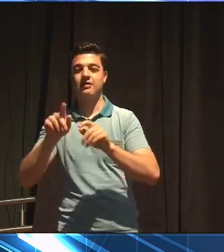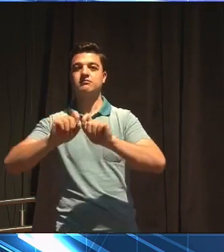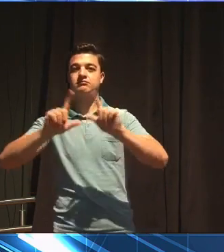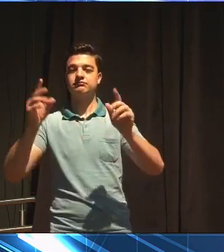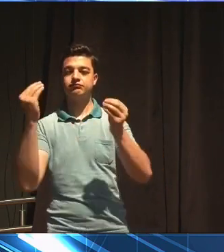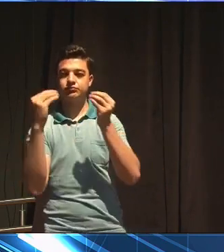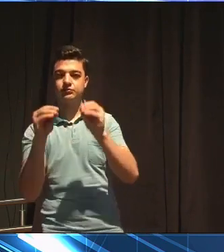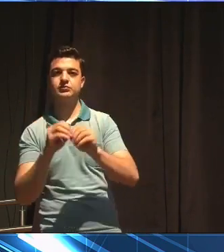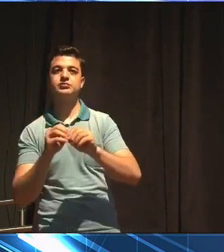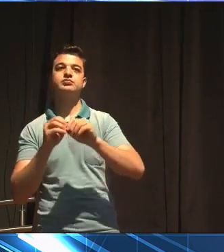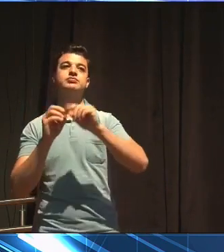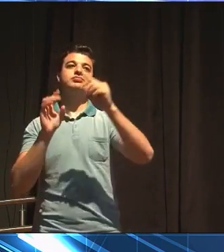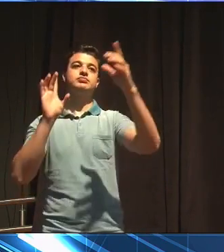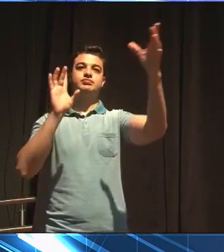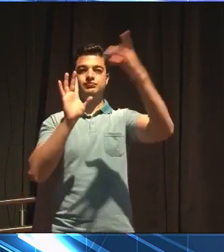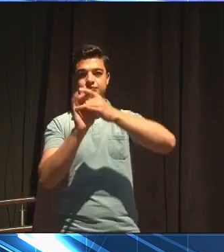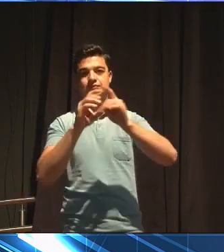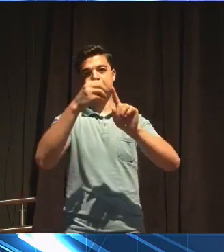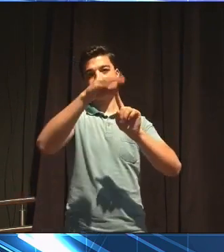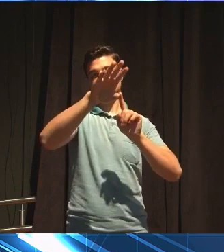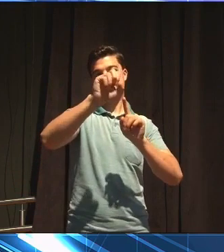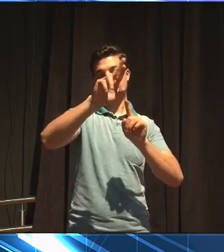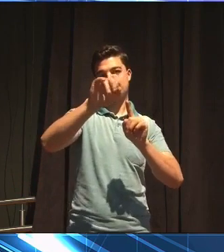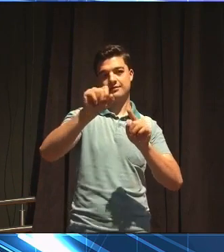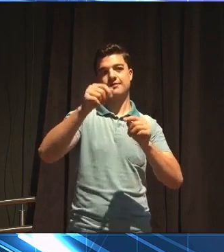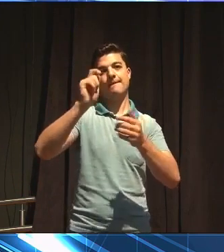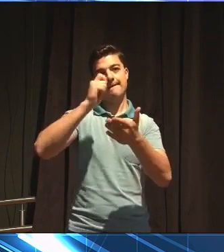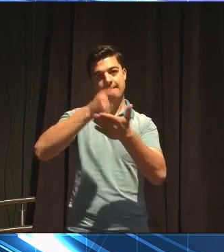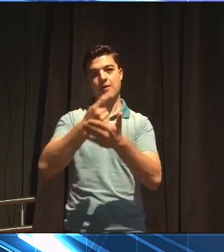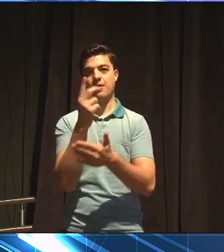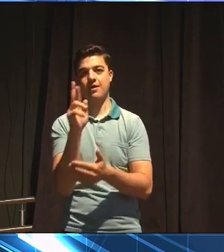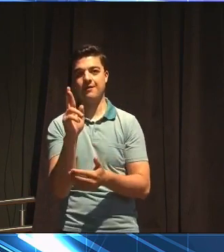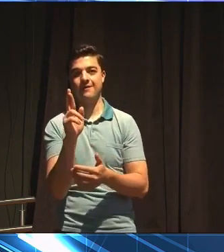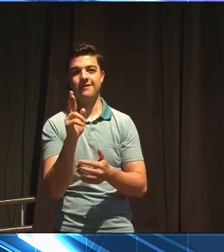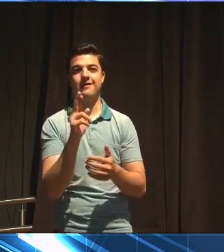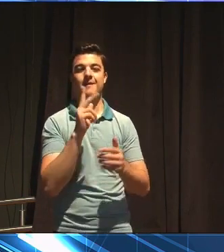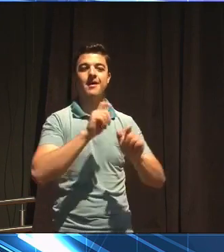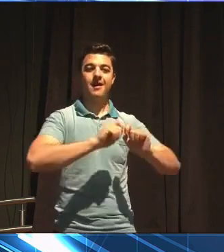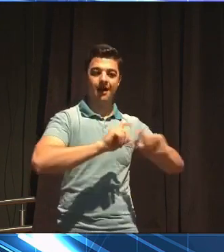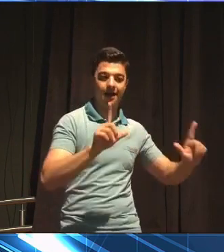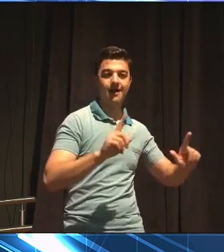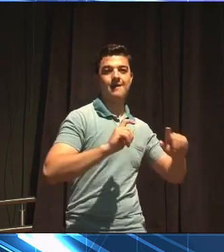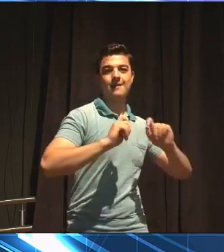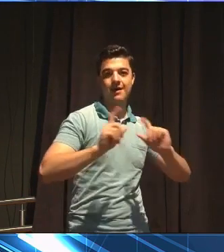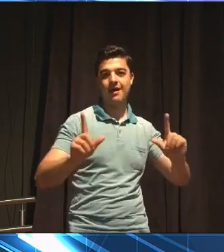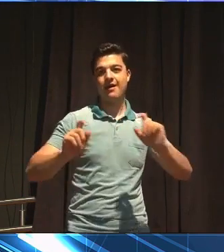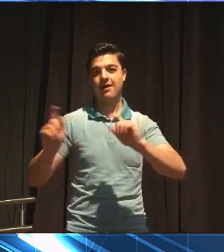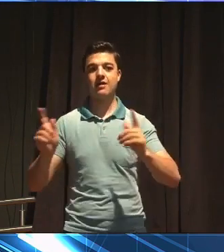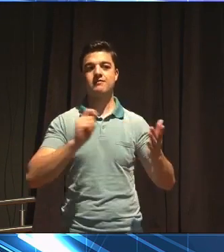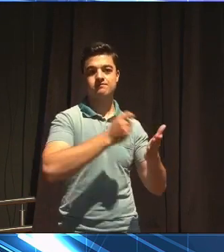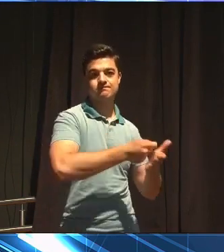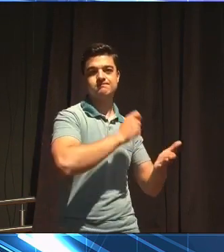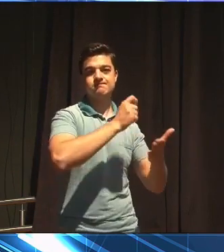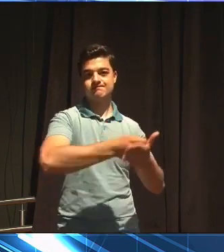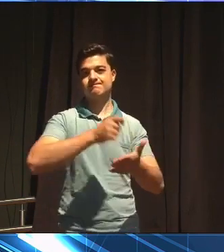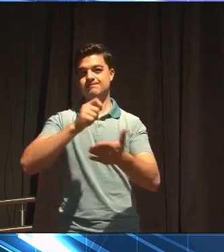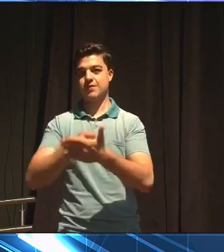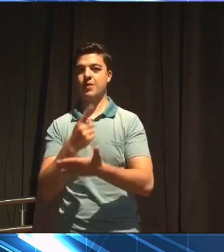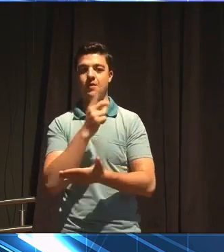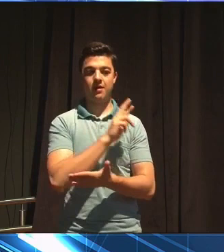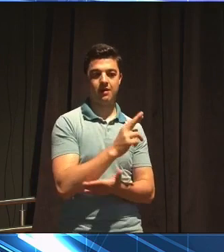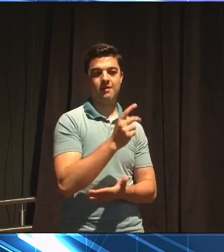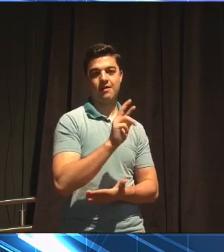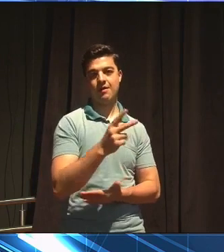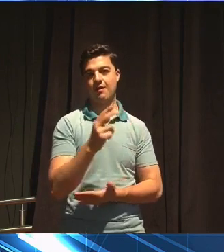pagando R$ 1. Qual que é o modelo óbvio? Bom, pera aí. Vou colocar um grupo de APIs ali na frente. Que se